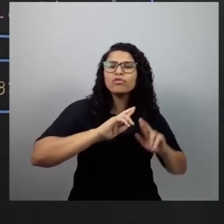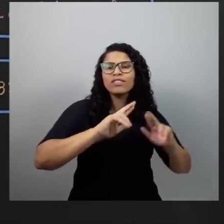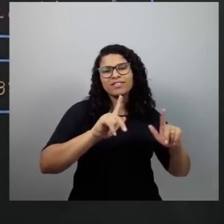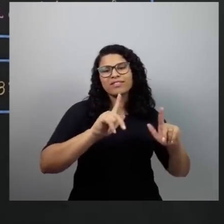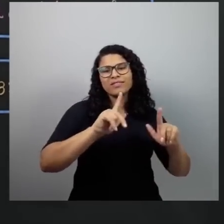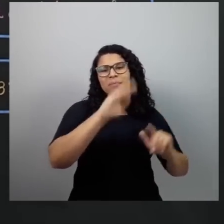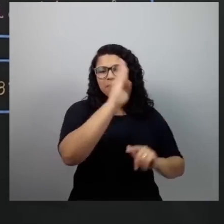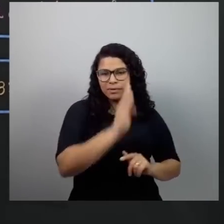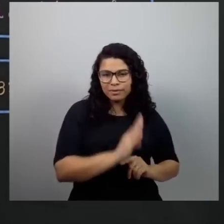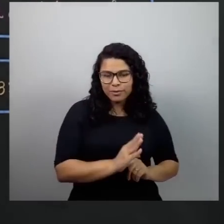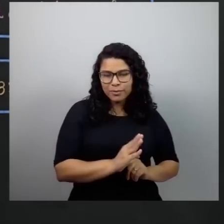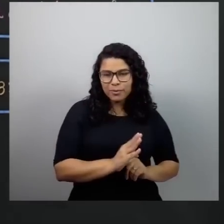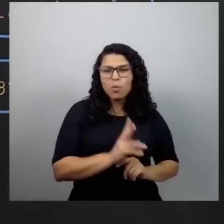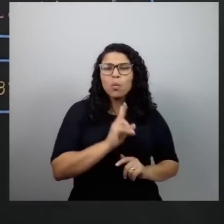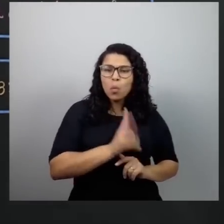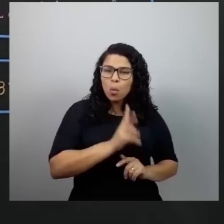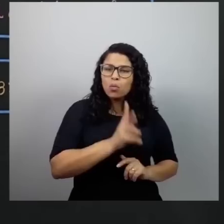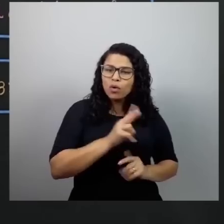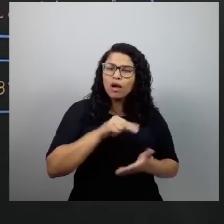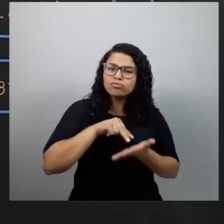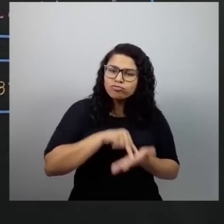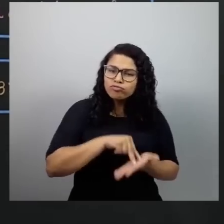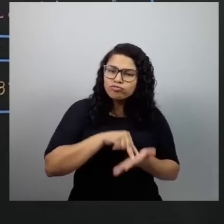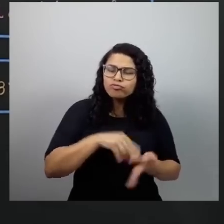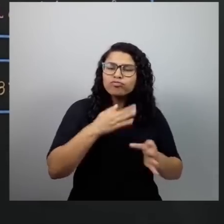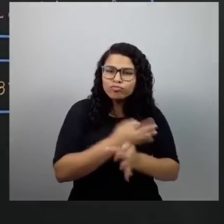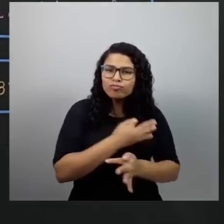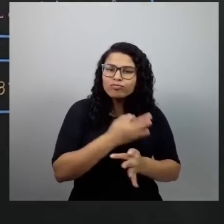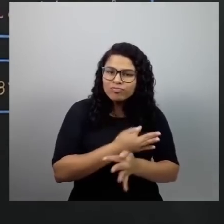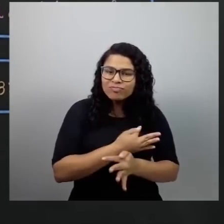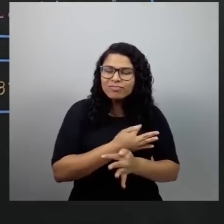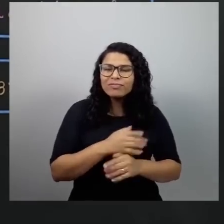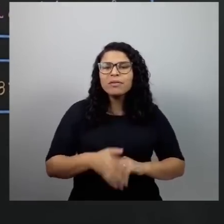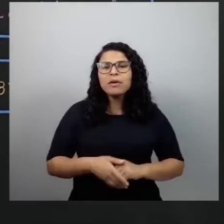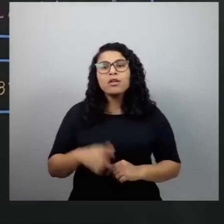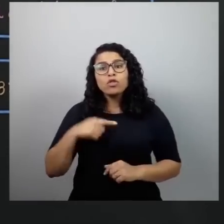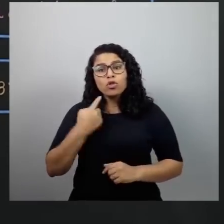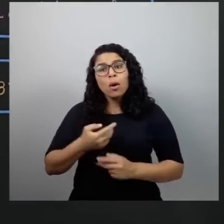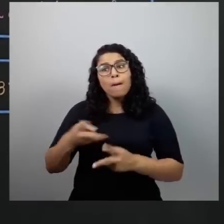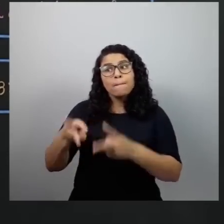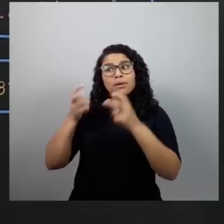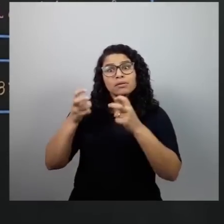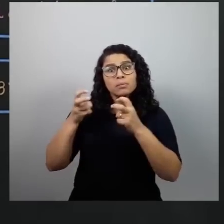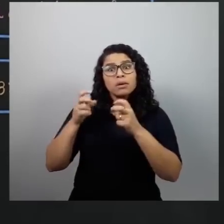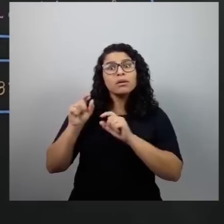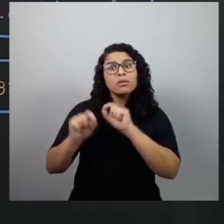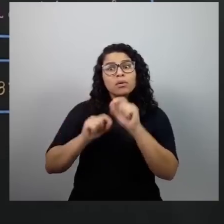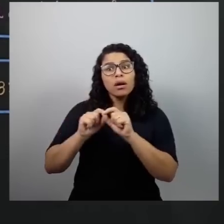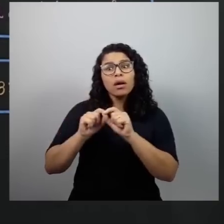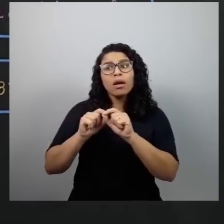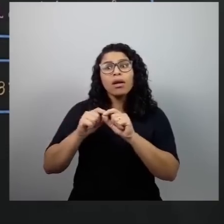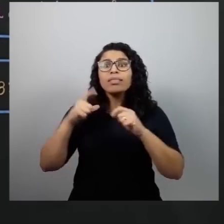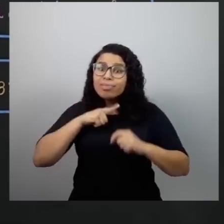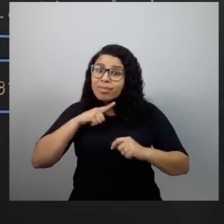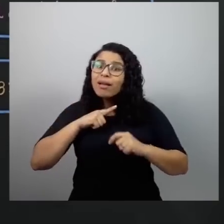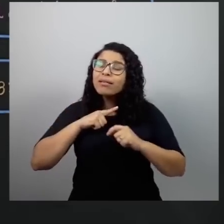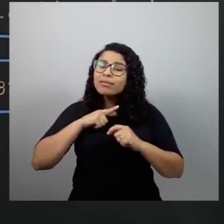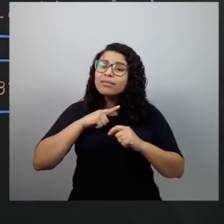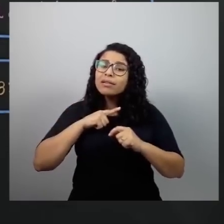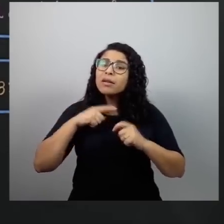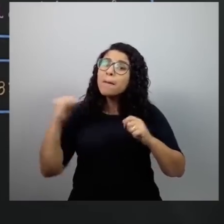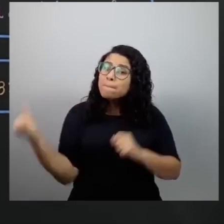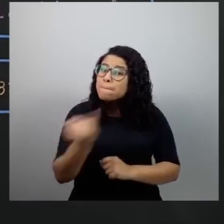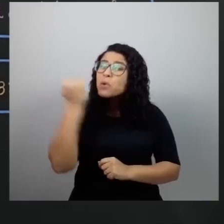gente perceba que mesmo os processos mais violentos de dominação, em geral, encontram resistências e a gente precisa contar a